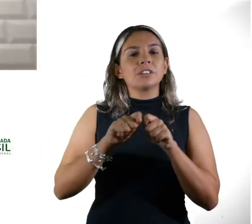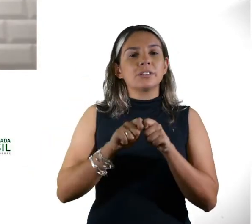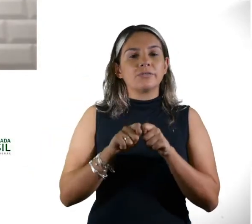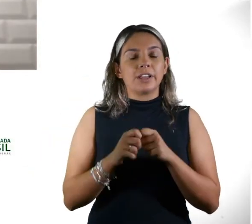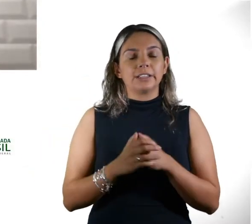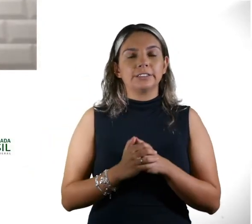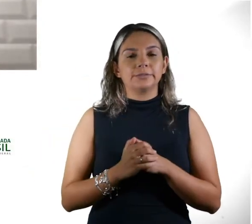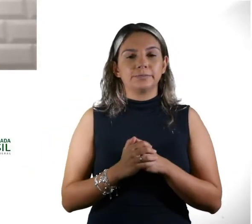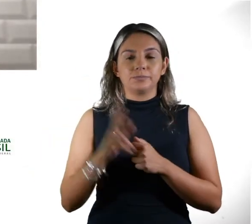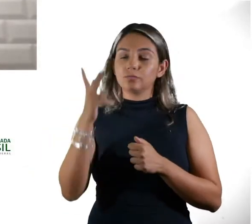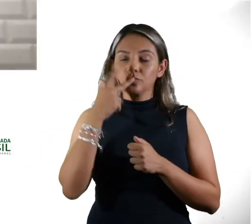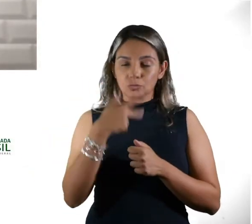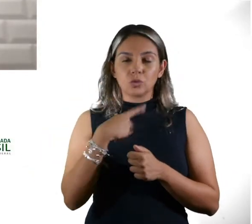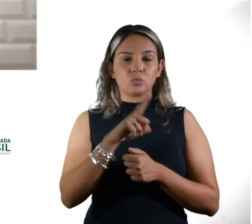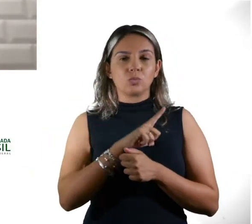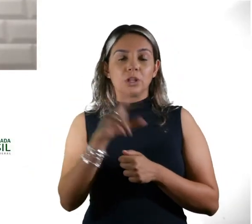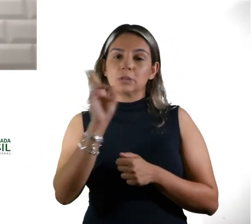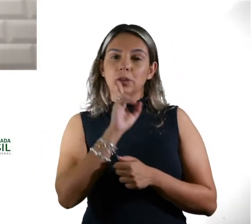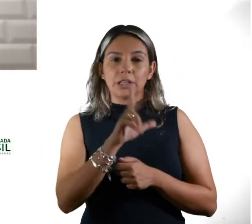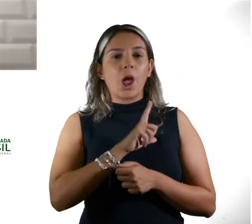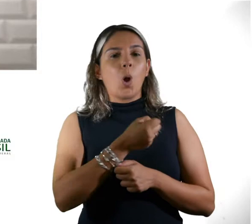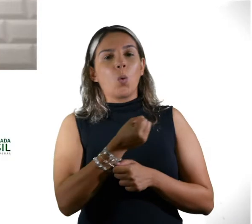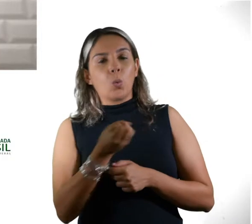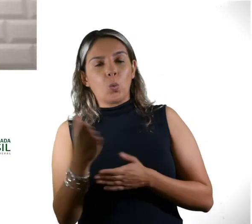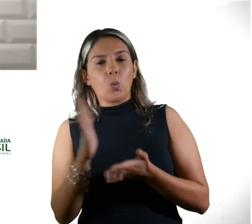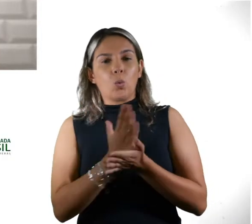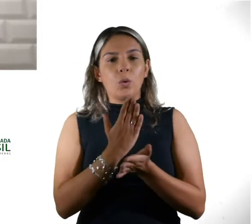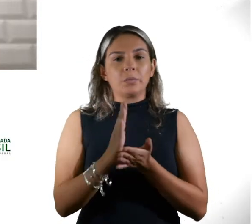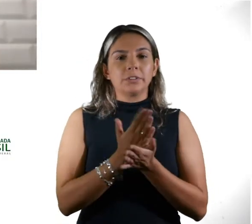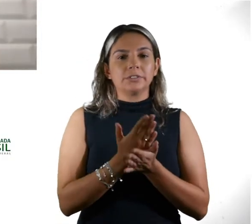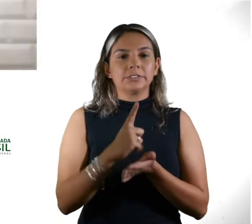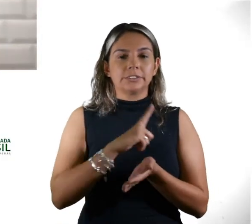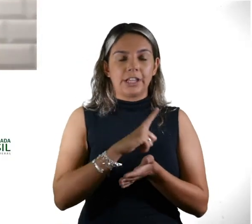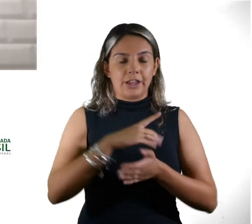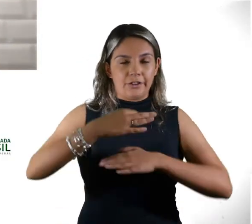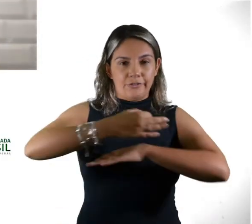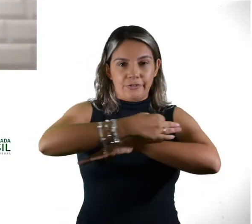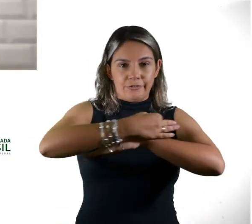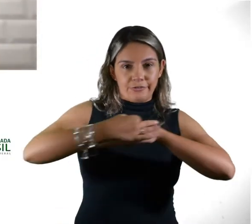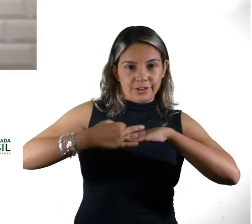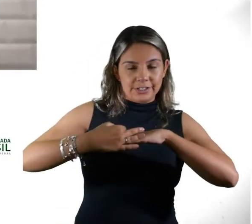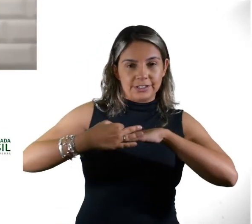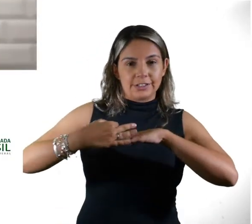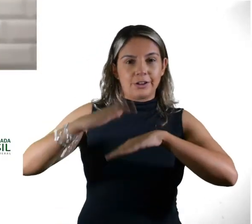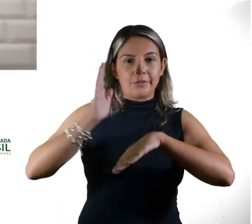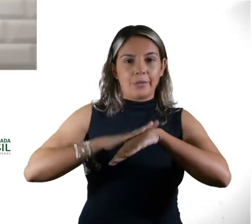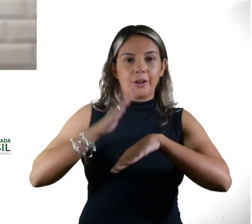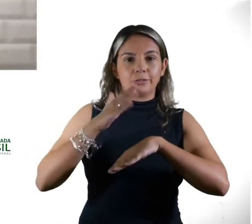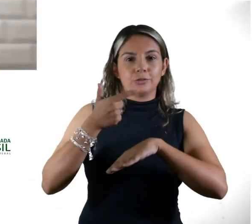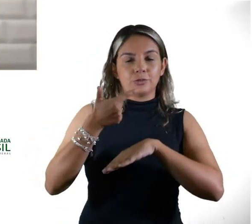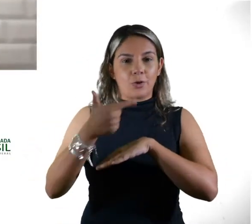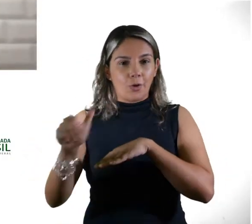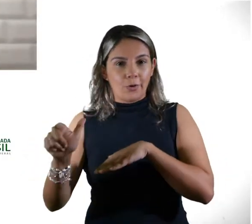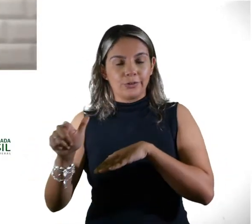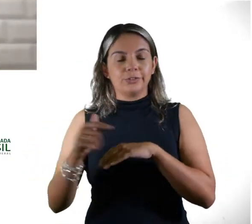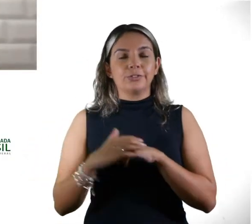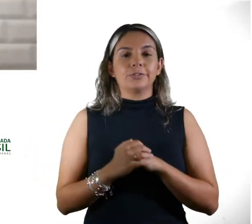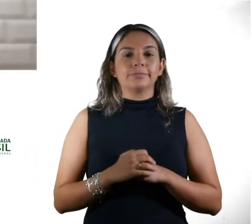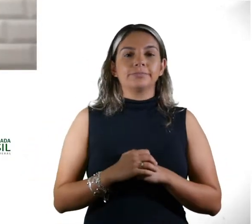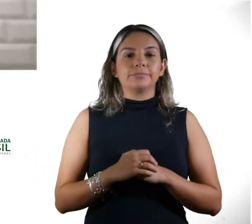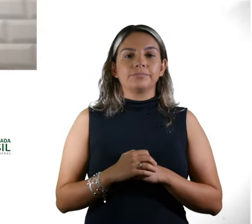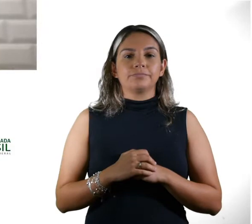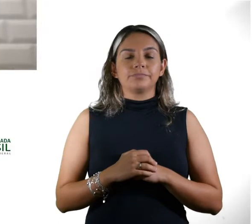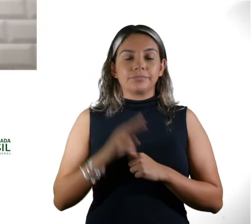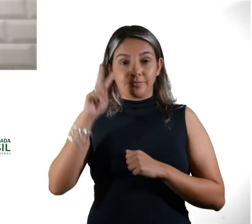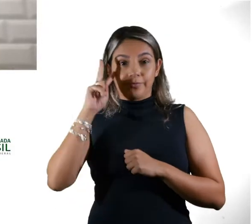isso? Tem algumas, mas também como eu tenho a reserva a ficção mais para o outro, para a visão, não é?